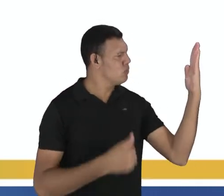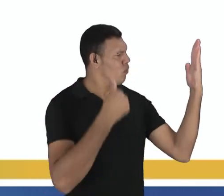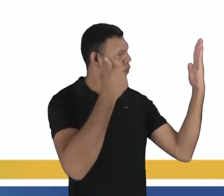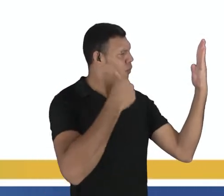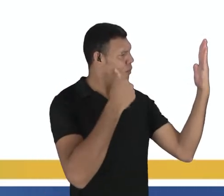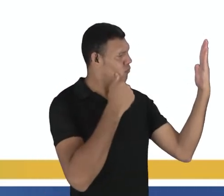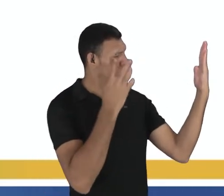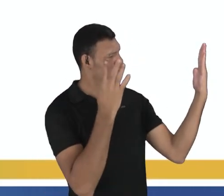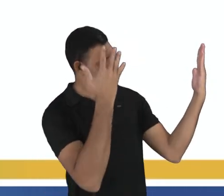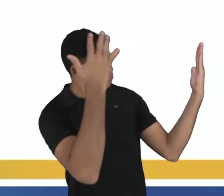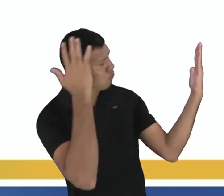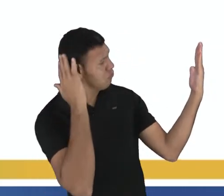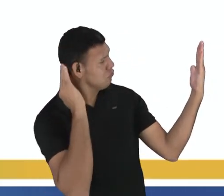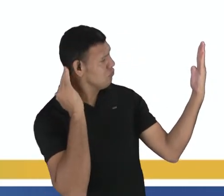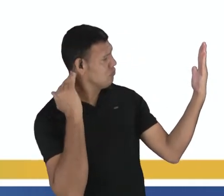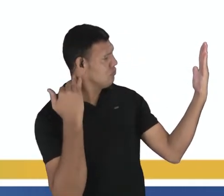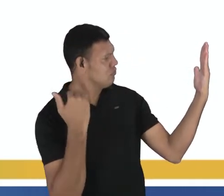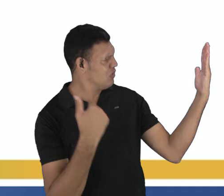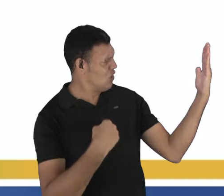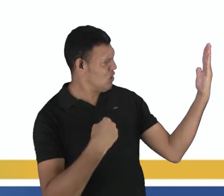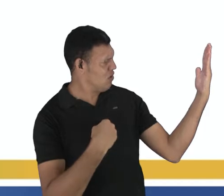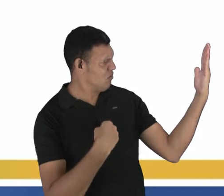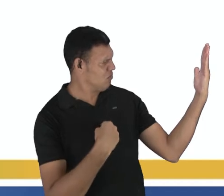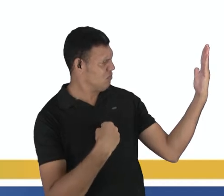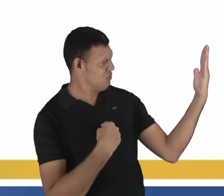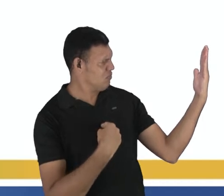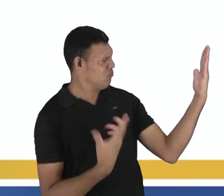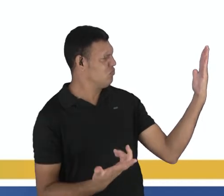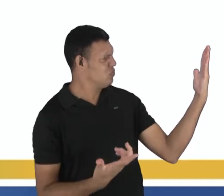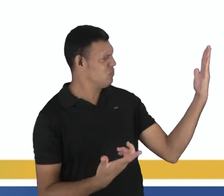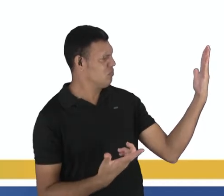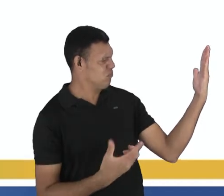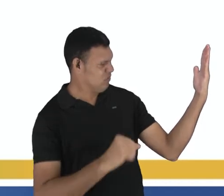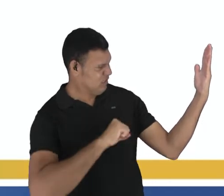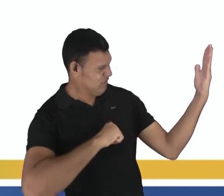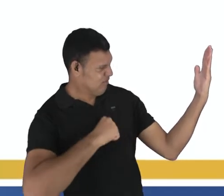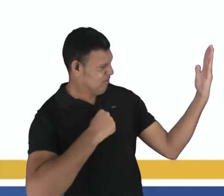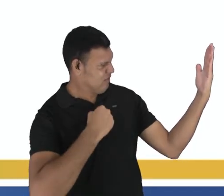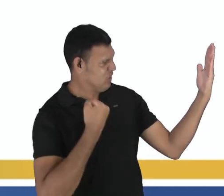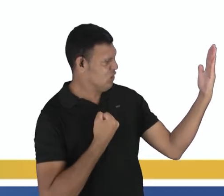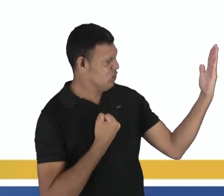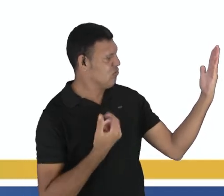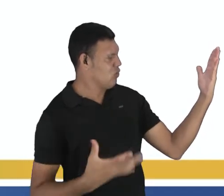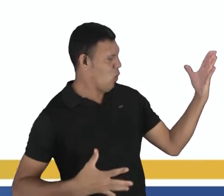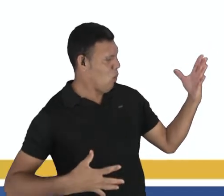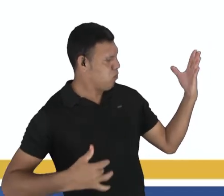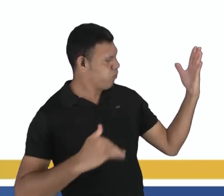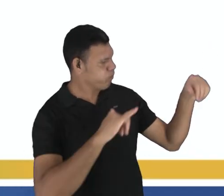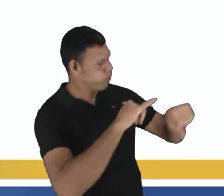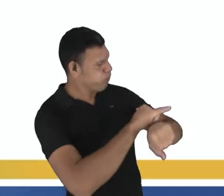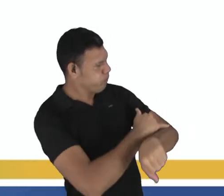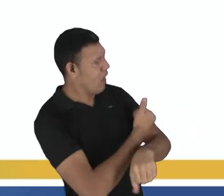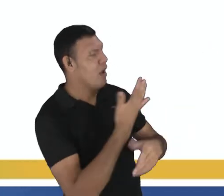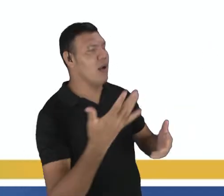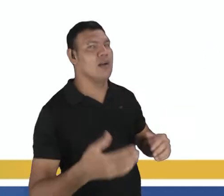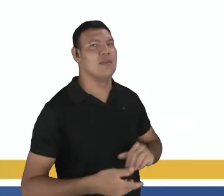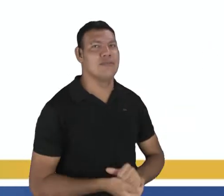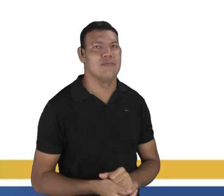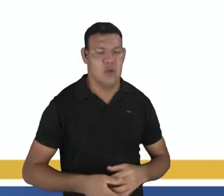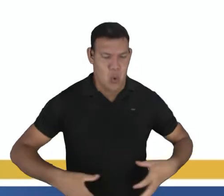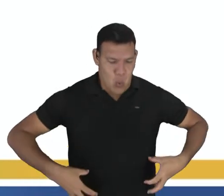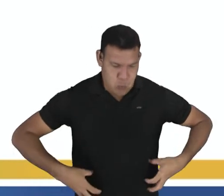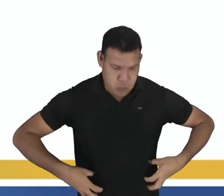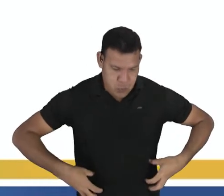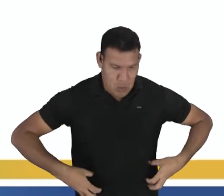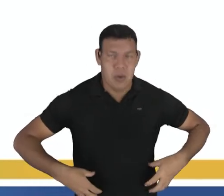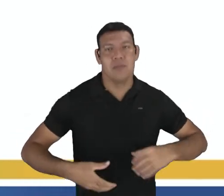na frente do espelho, se olhando e tal. Aí, eu odeio estes pneus. Ela está falando de quê? Das gordurinhas, né? Você engorda e vai